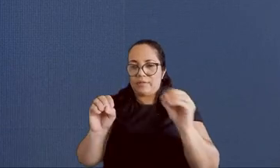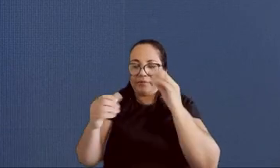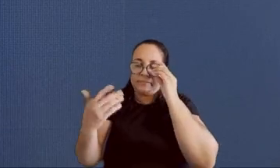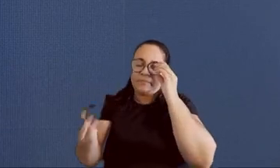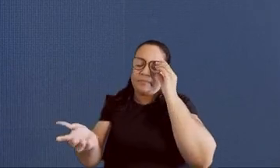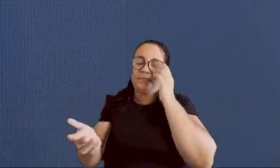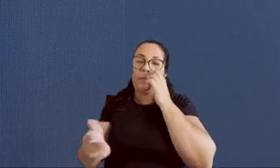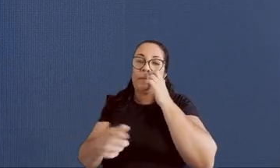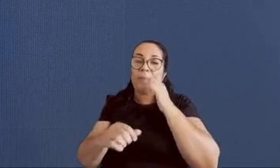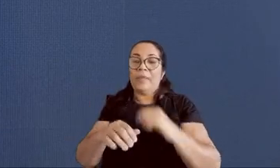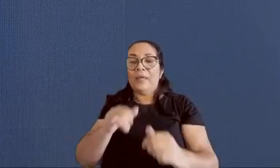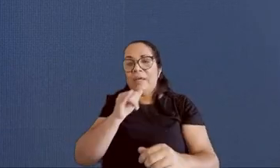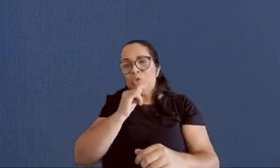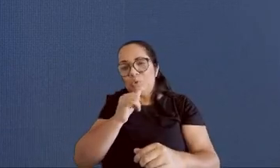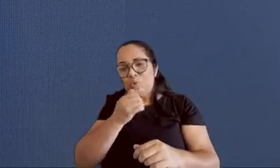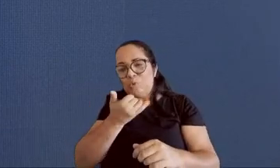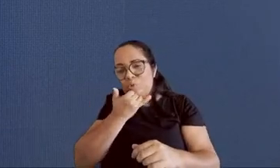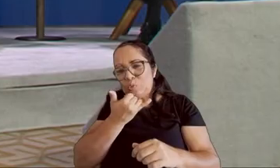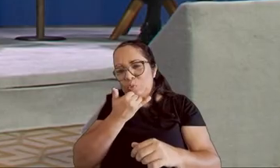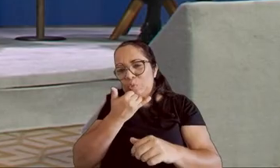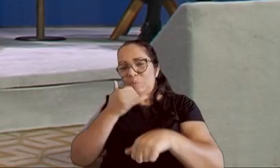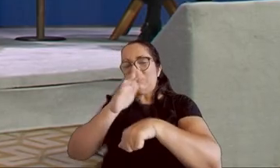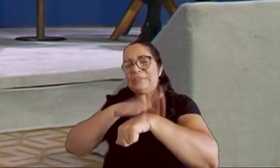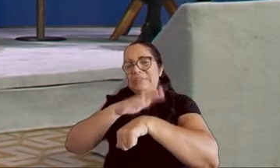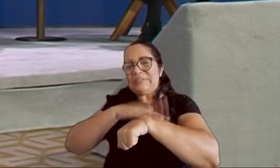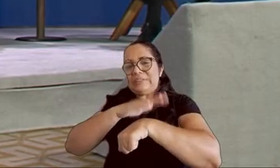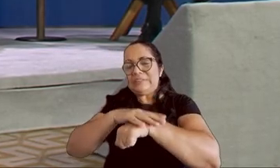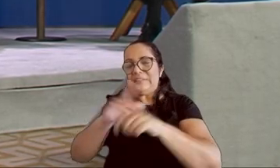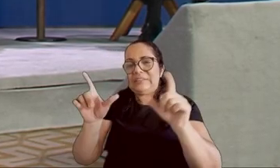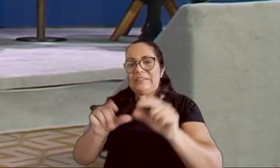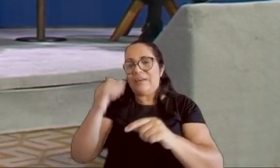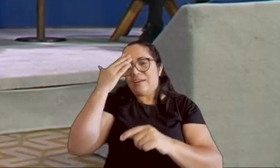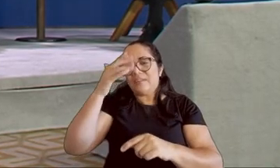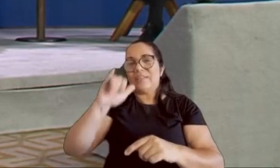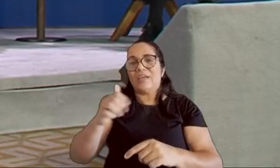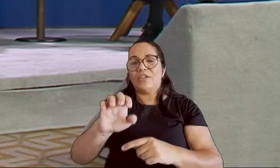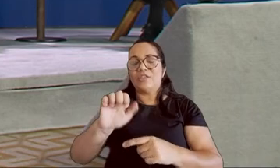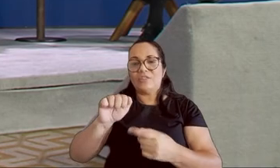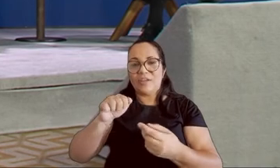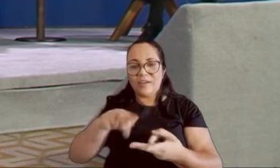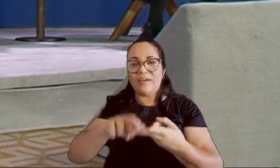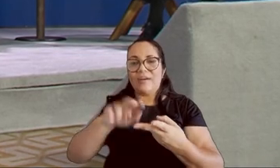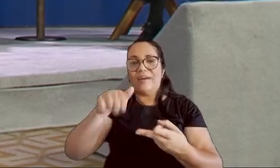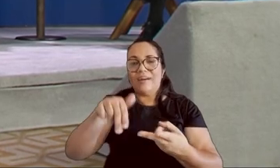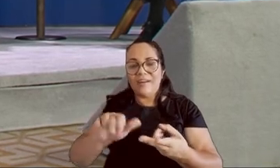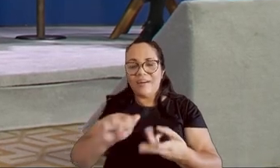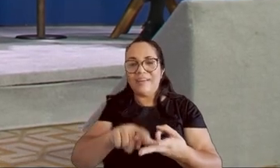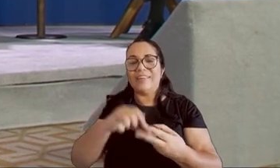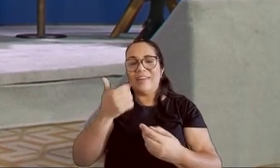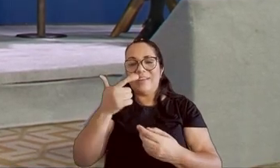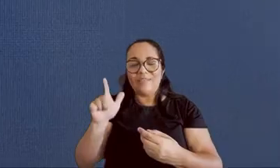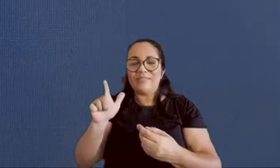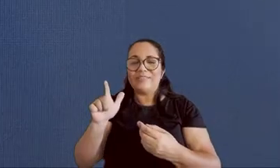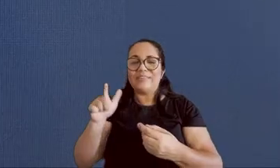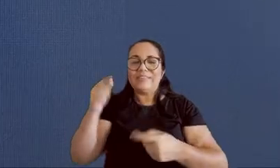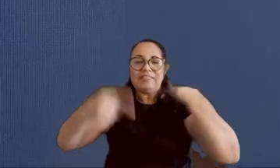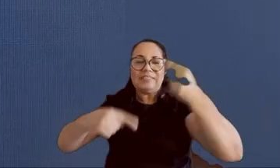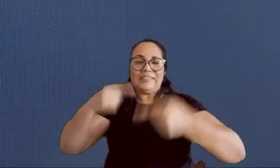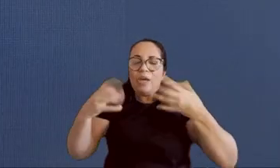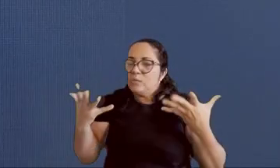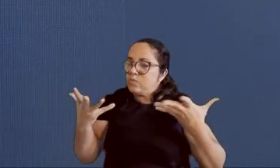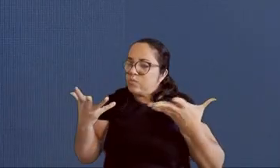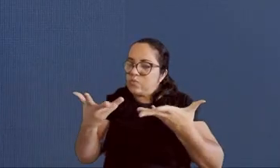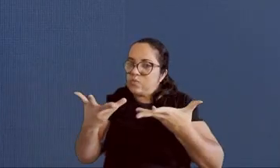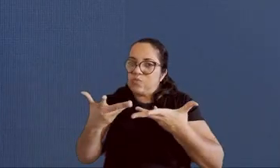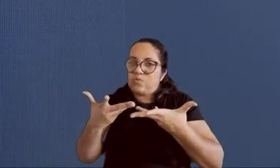escasso queria agradecer mais uma vez Jean Ana pelo pelo rico debate queria agradecer